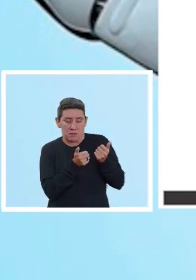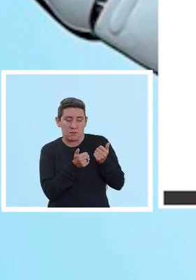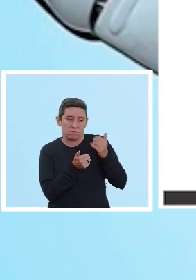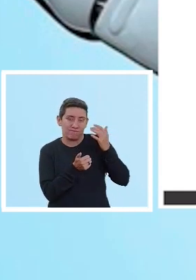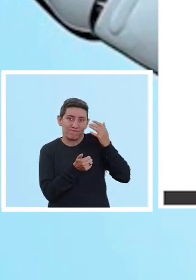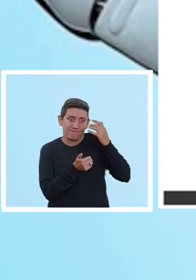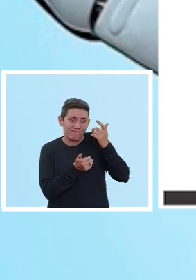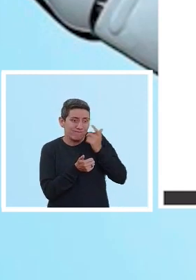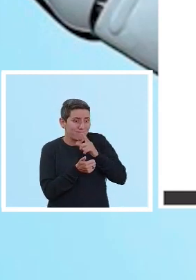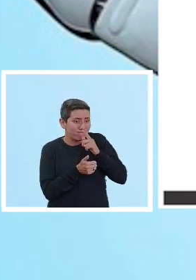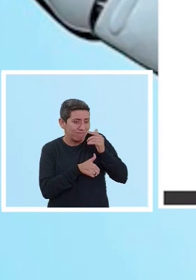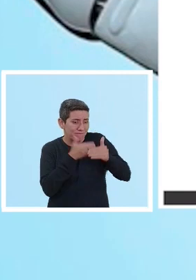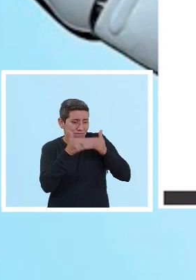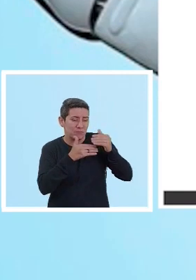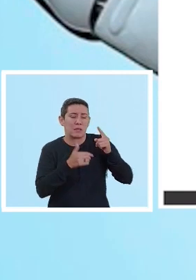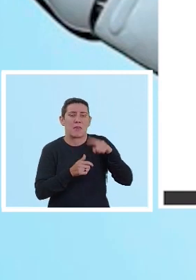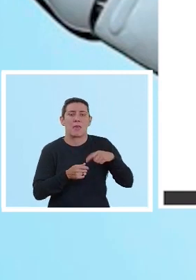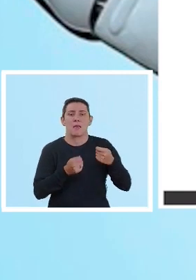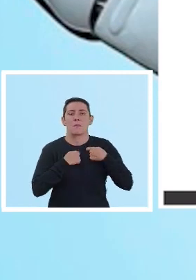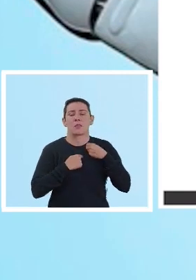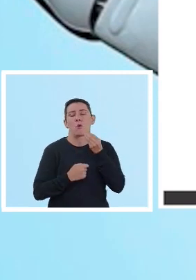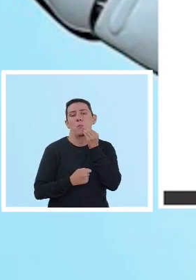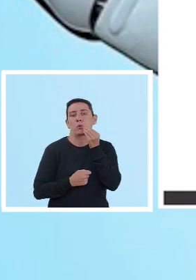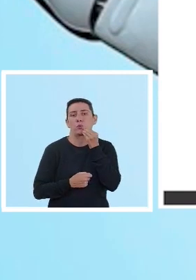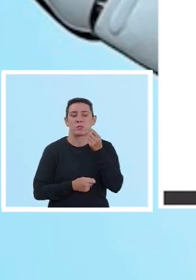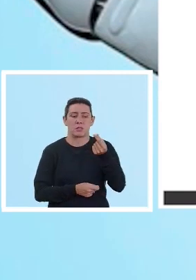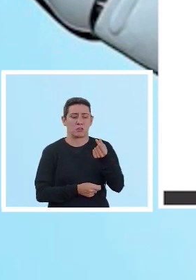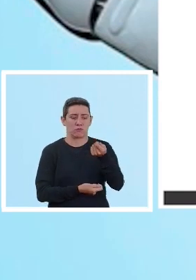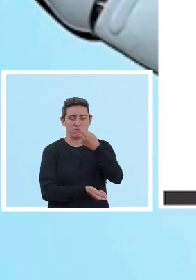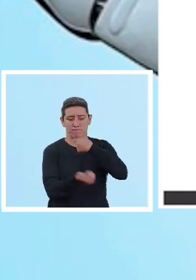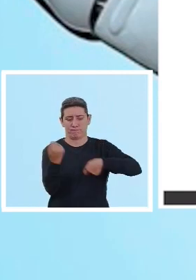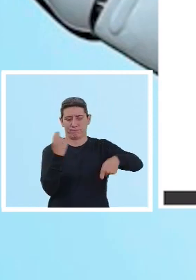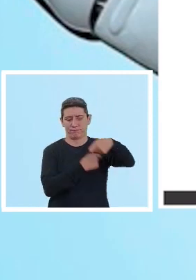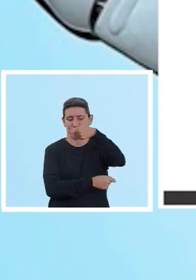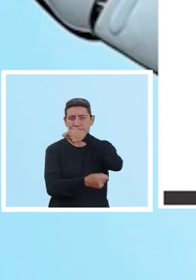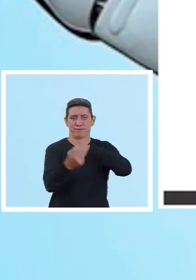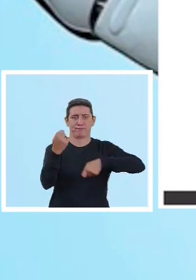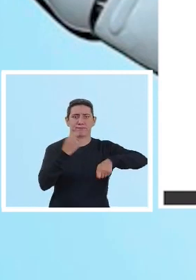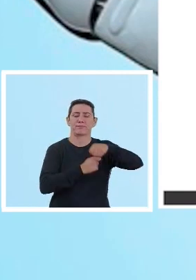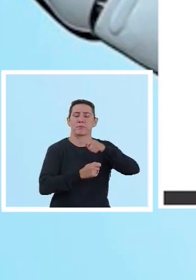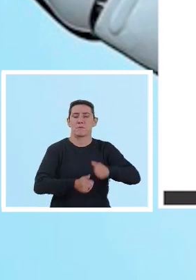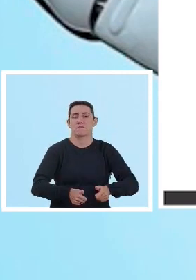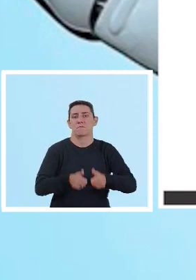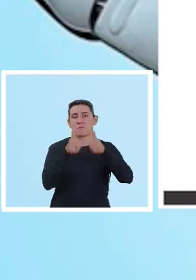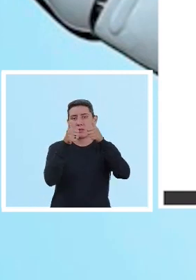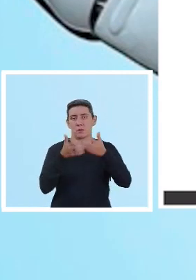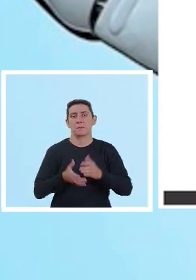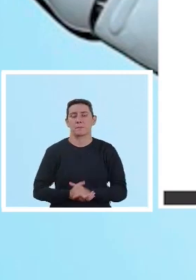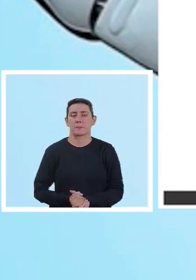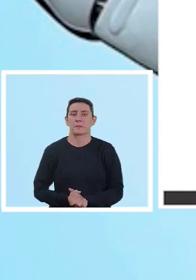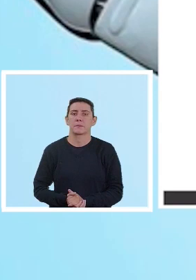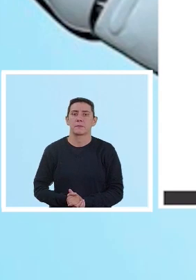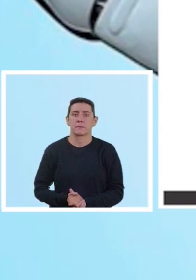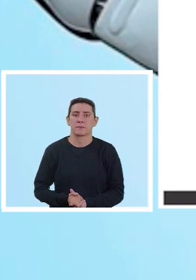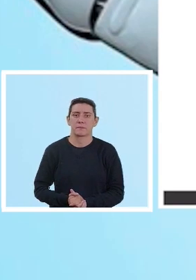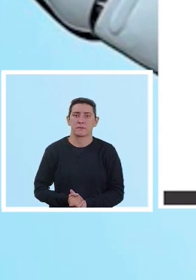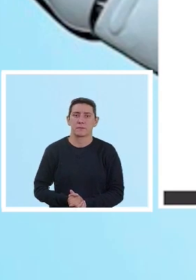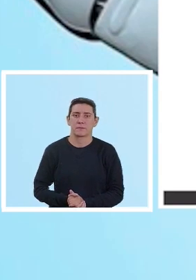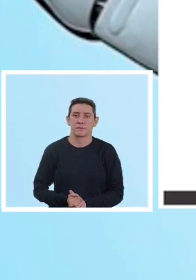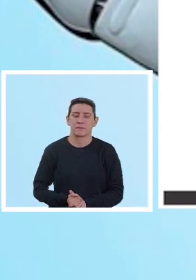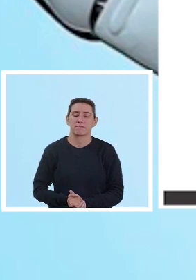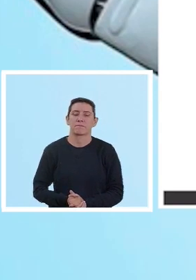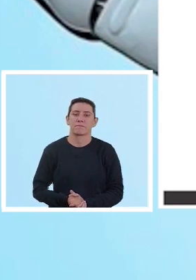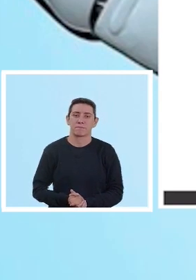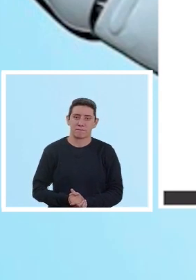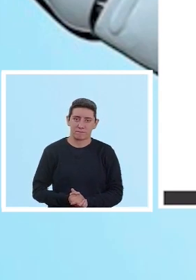terão oportunidade de negócio unidades né para desenvolver as suas tarefas e o próximo